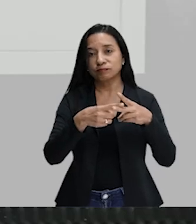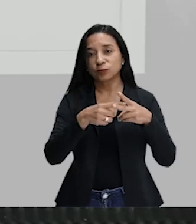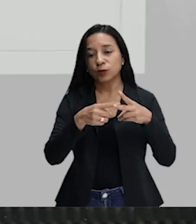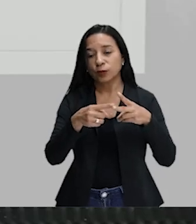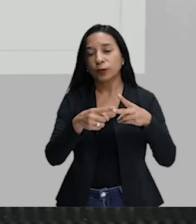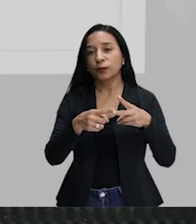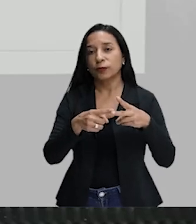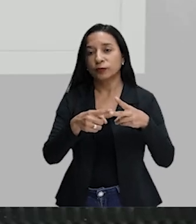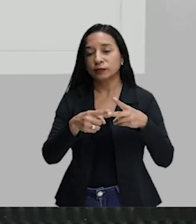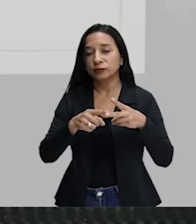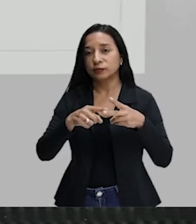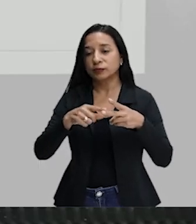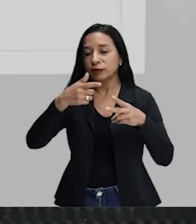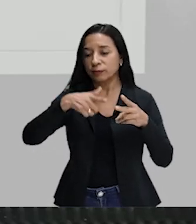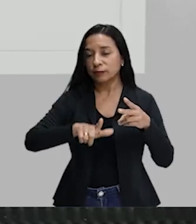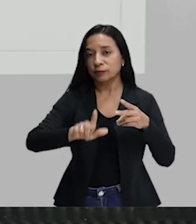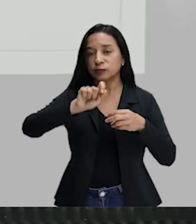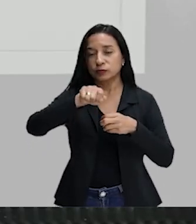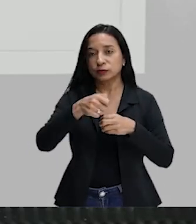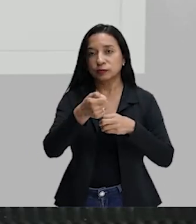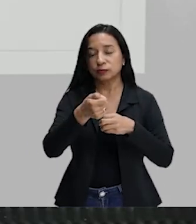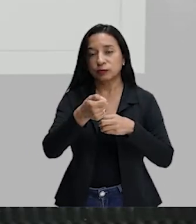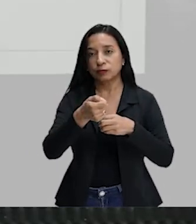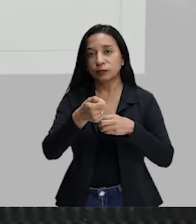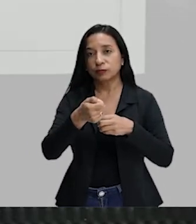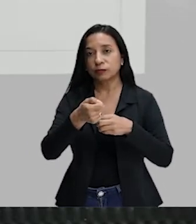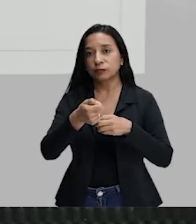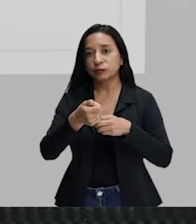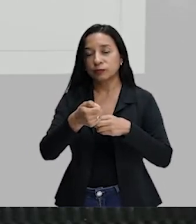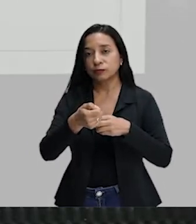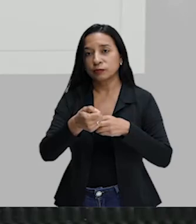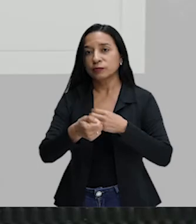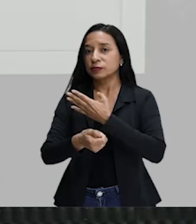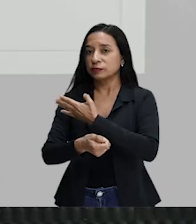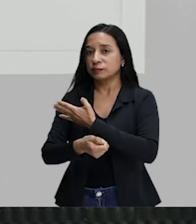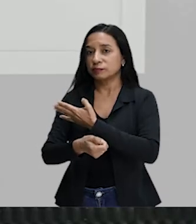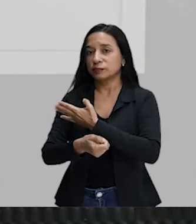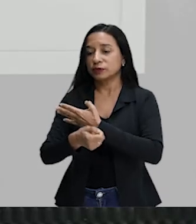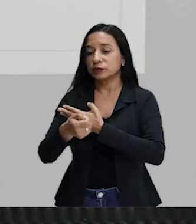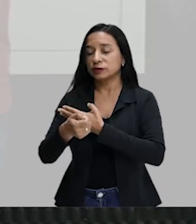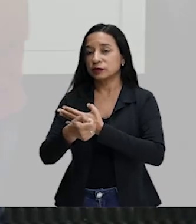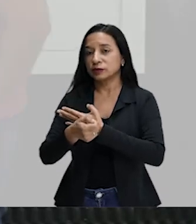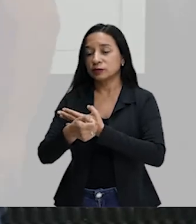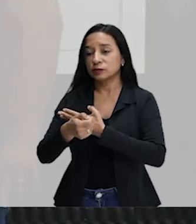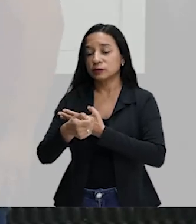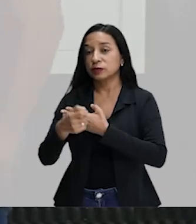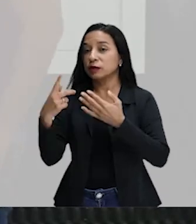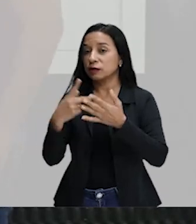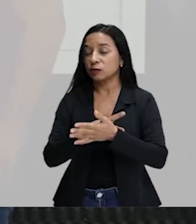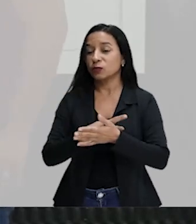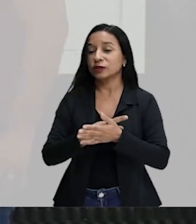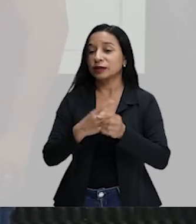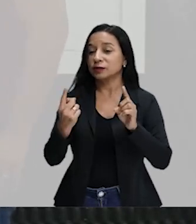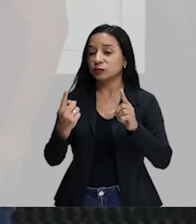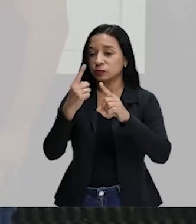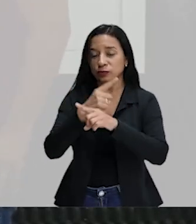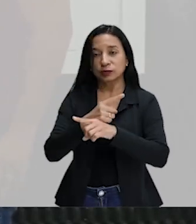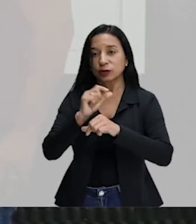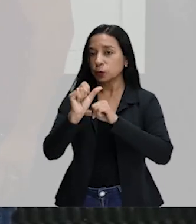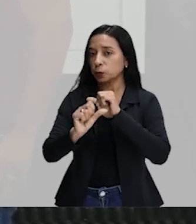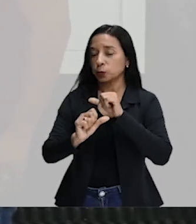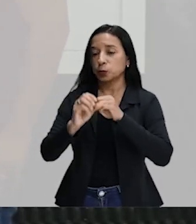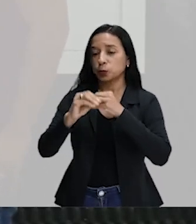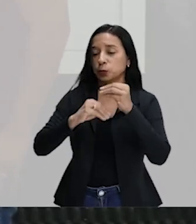e mantém o sinal. Ó. Tá? Aqui no cosseno acontece o contrário. Você não mistura aqui,